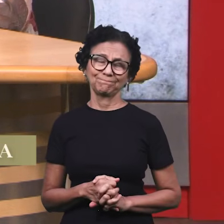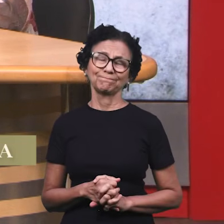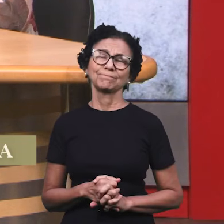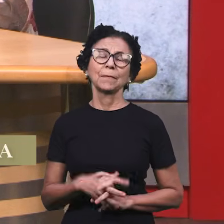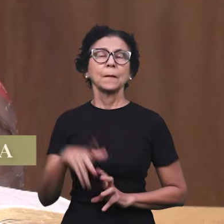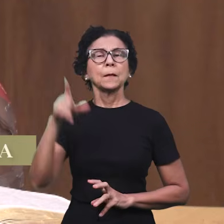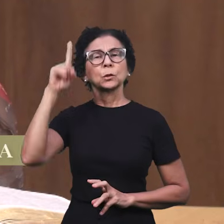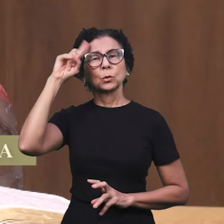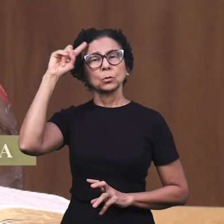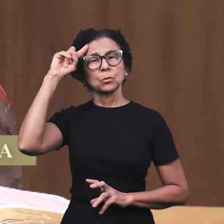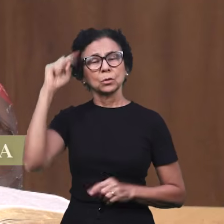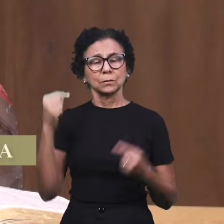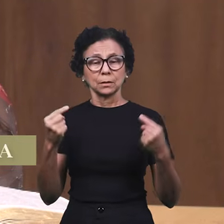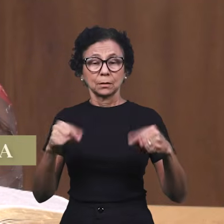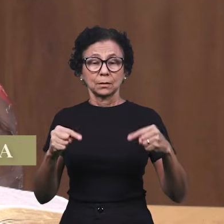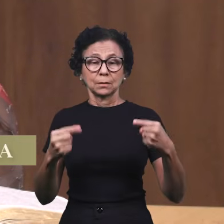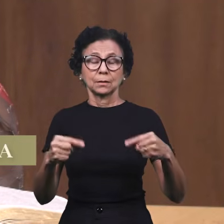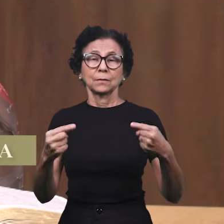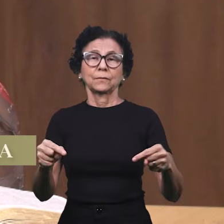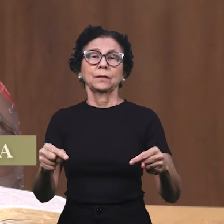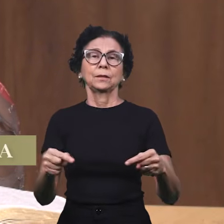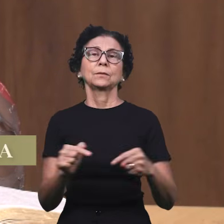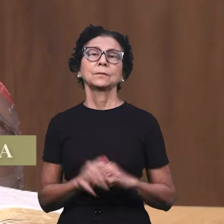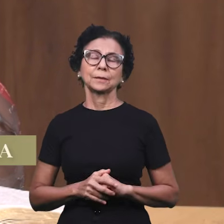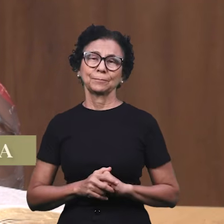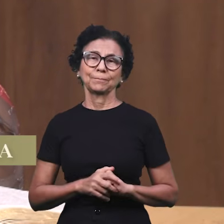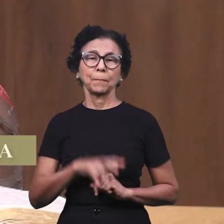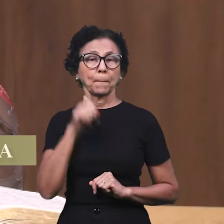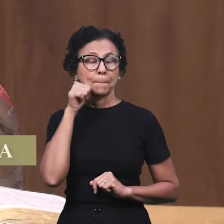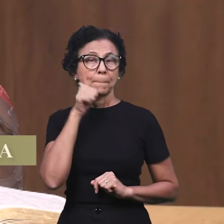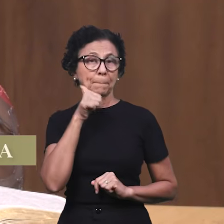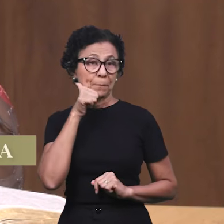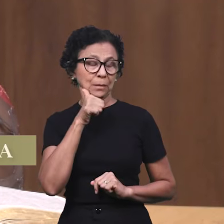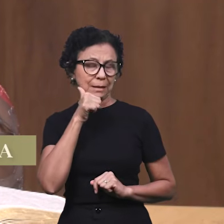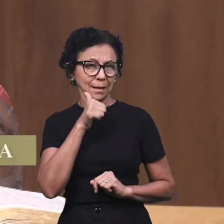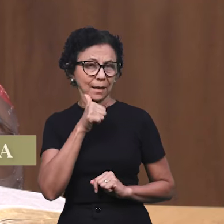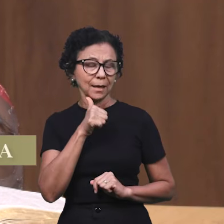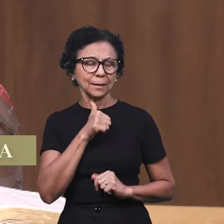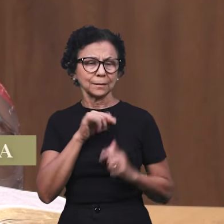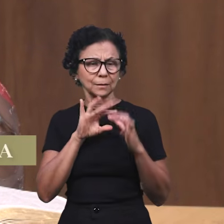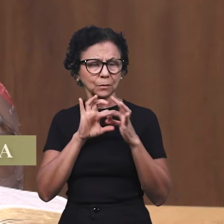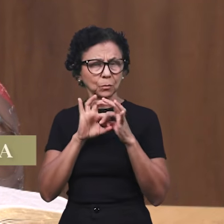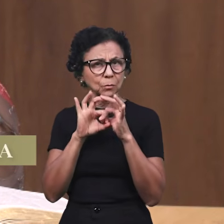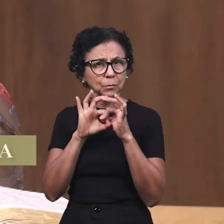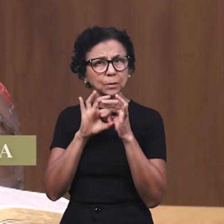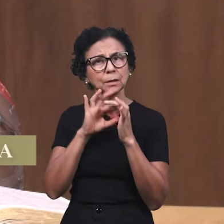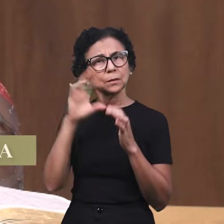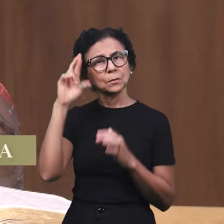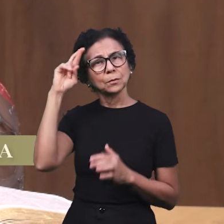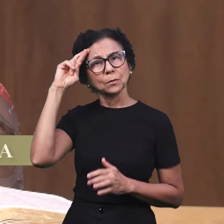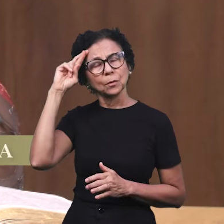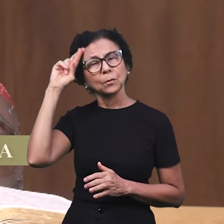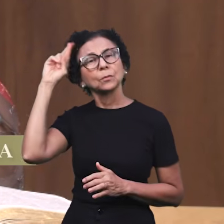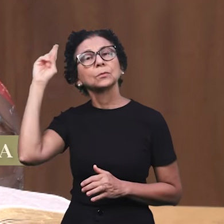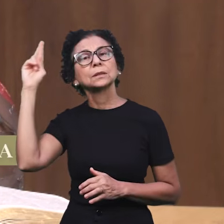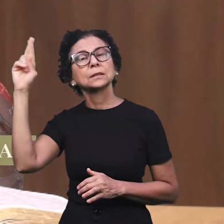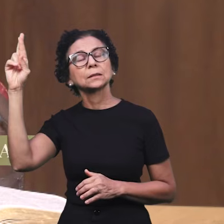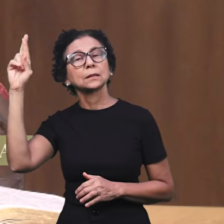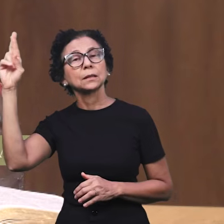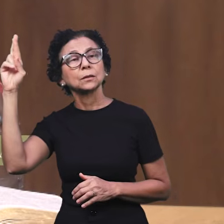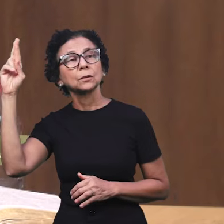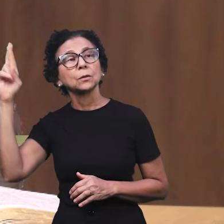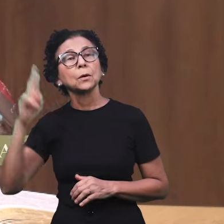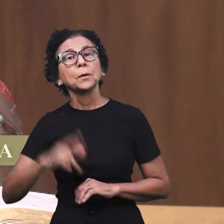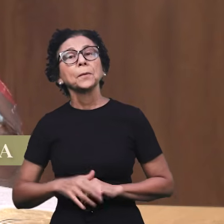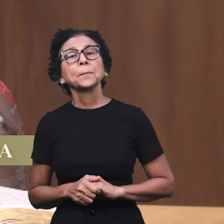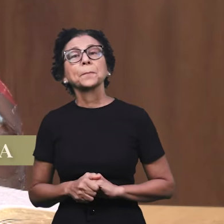ela recebe recursos para enfrentar qualquer situação. O Senhor já ensinou a